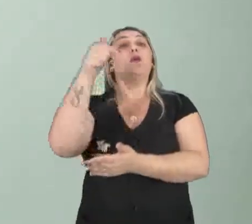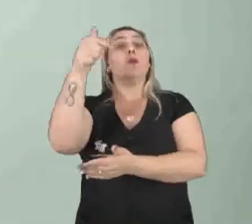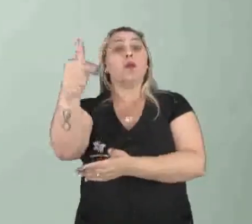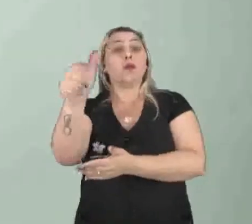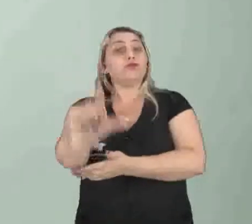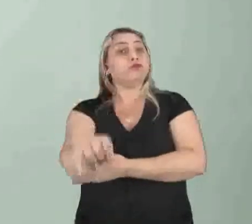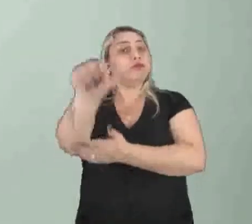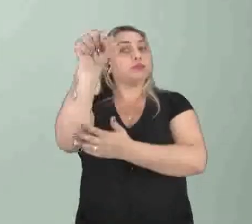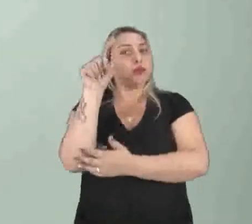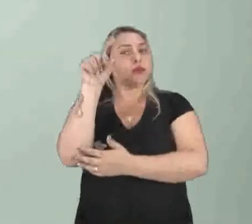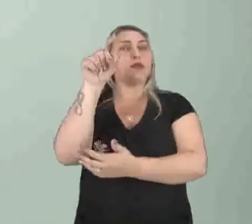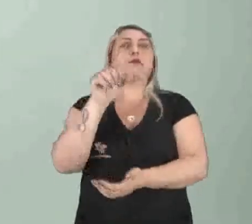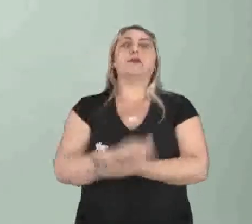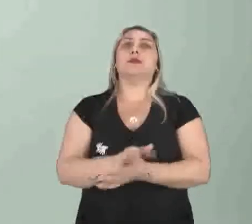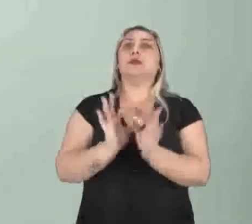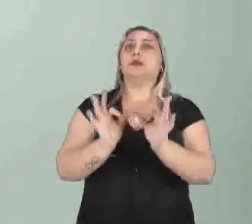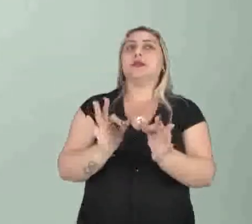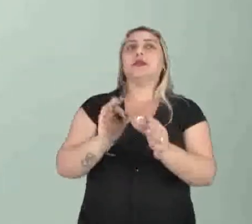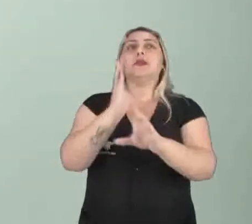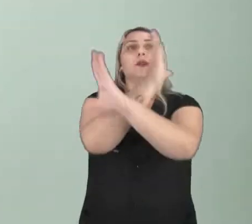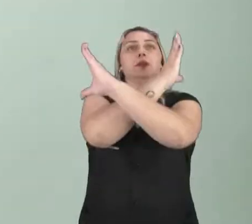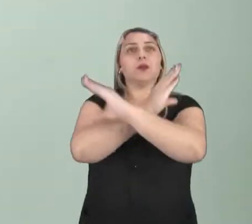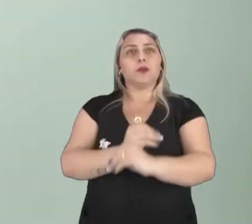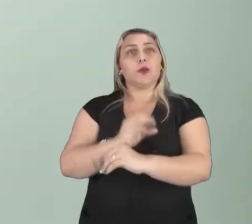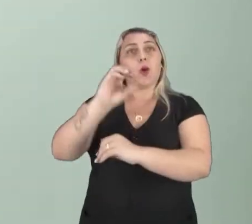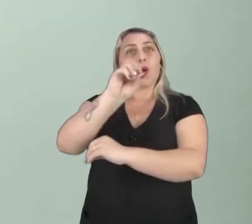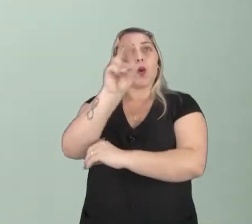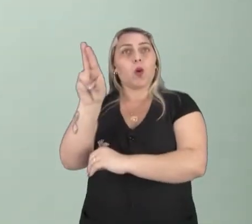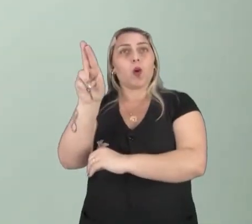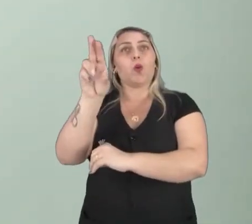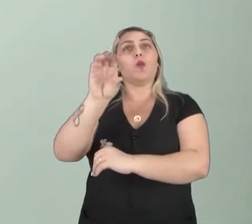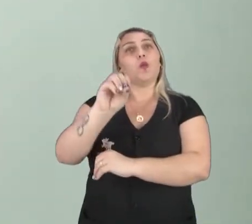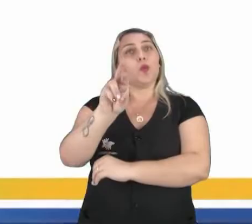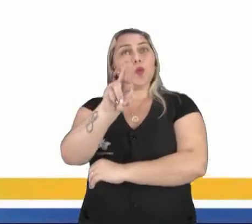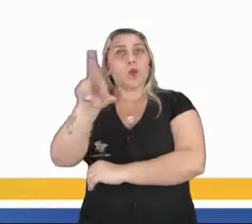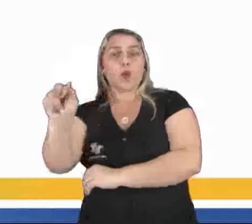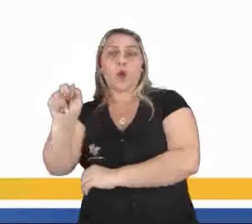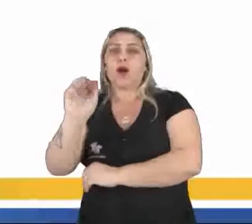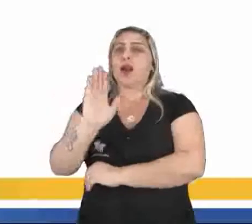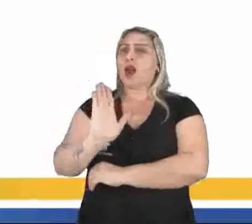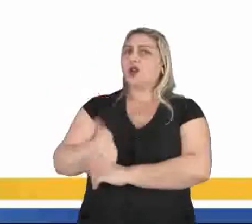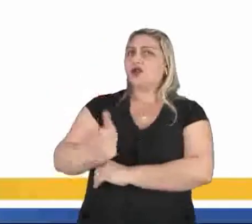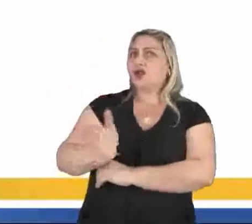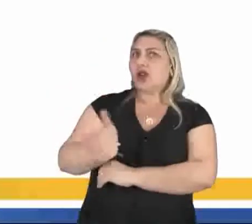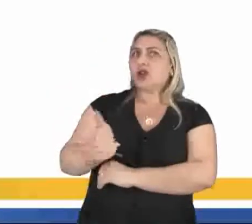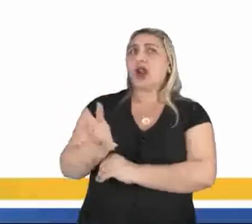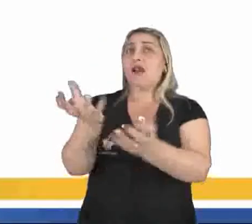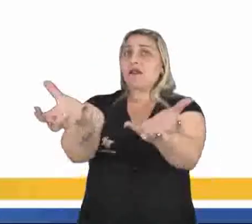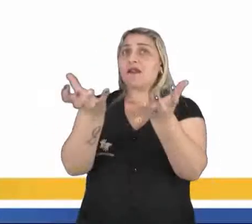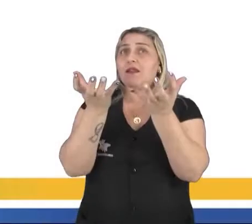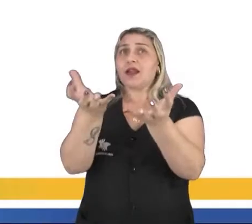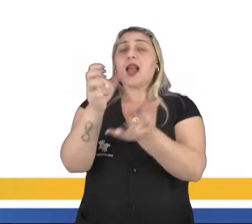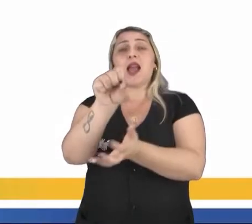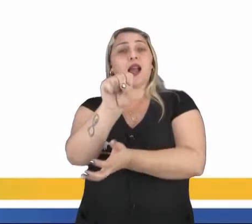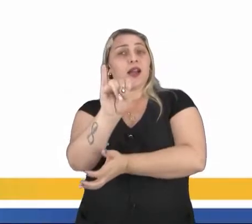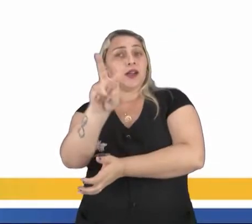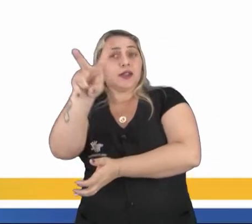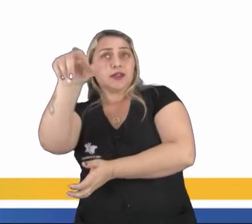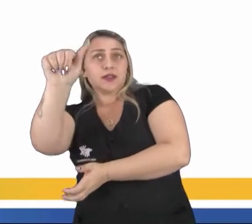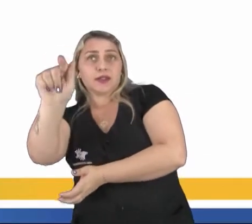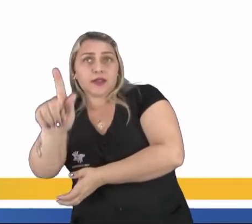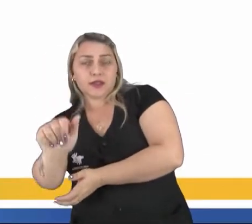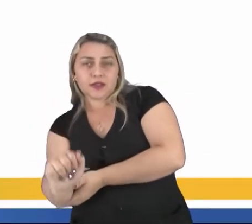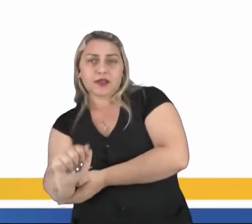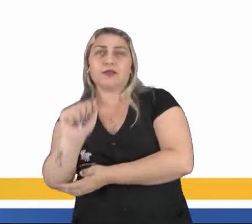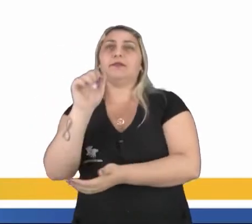outra opção, tá? São conjunções alternativas, o ou, ora, né? O já,